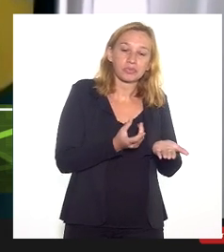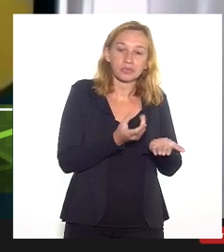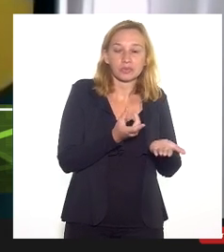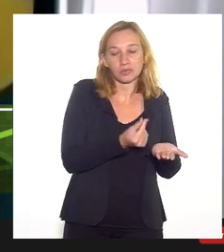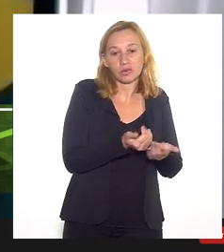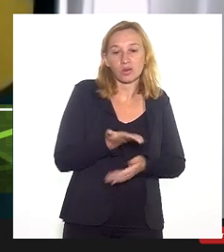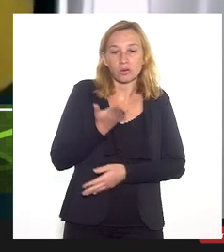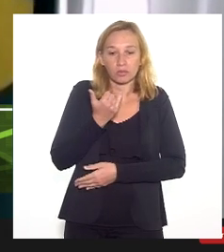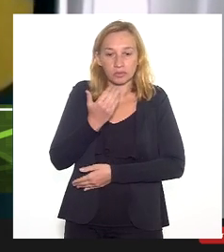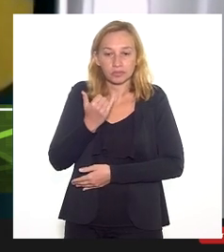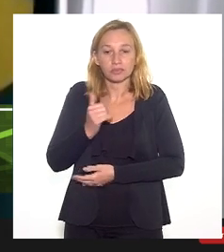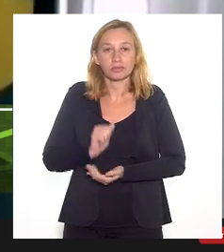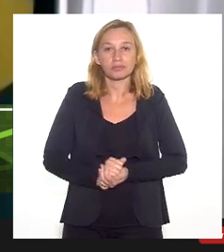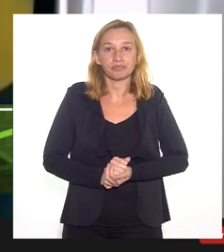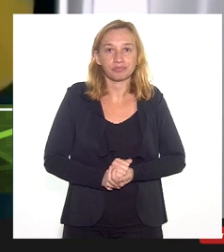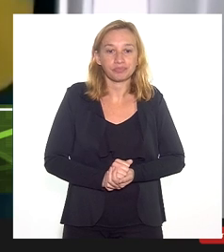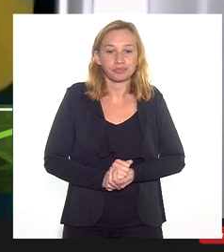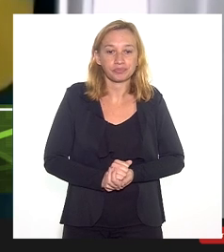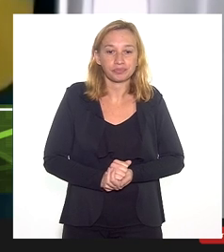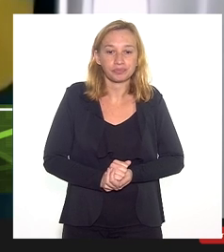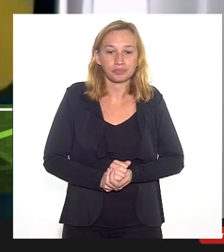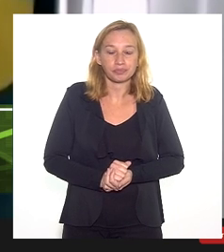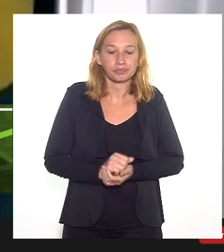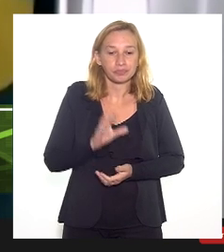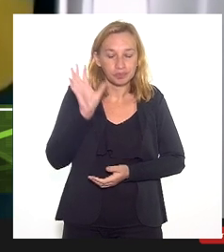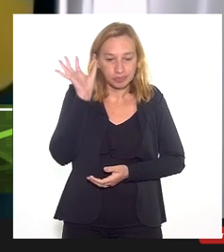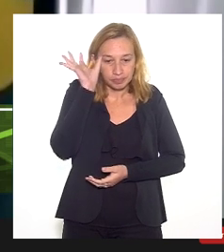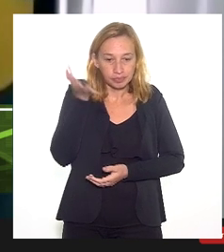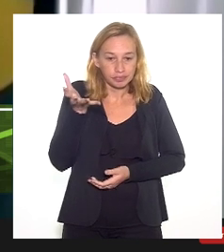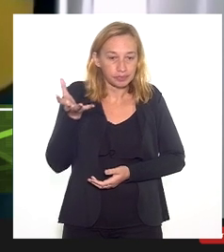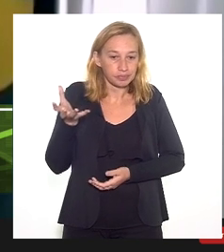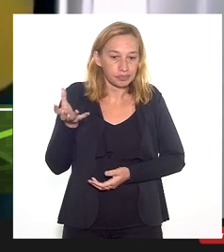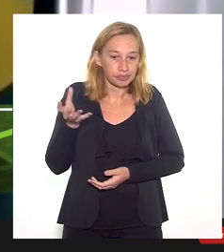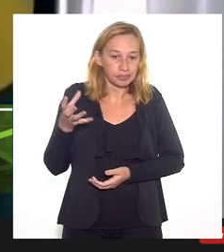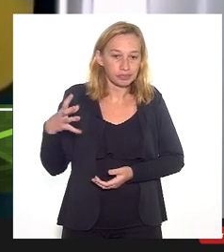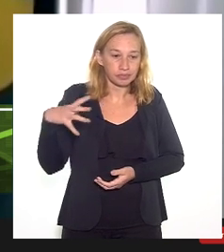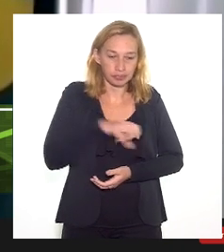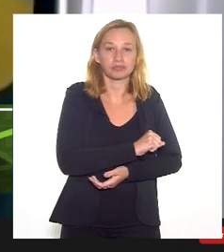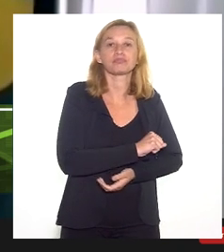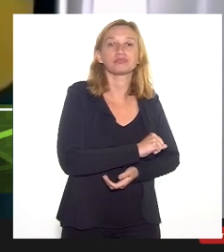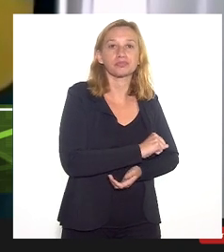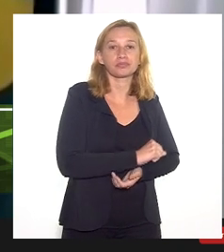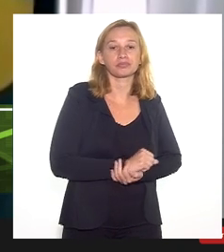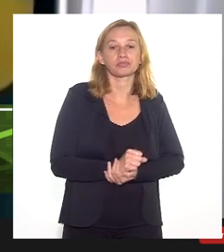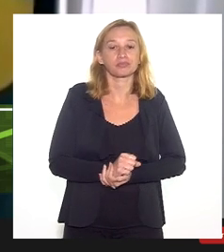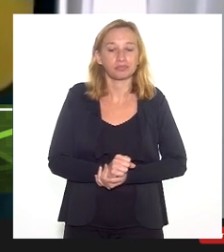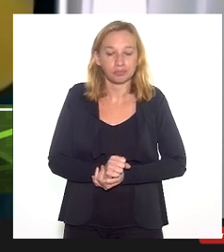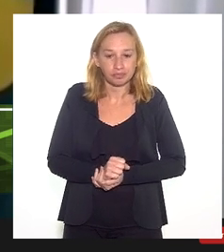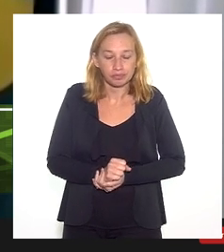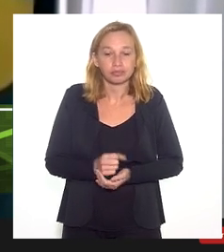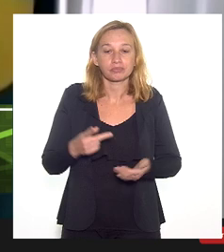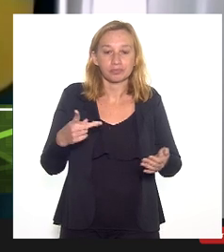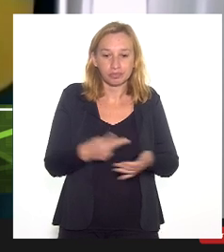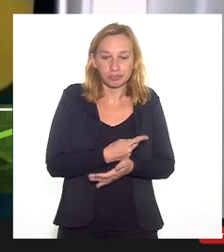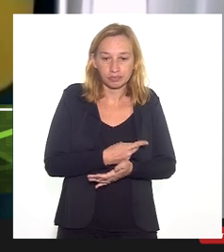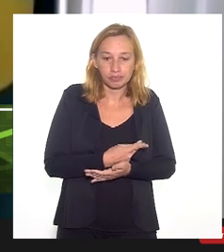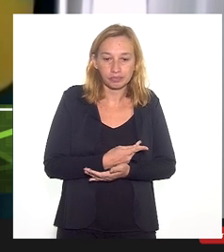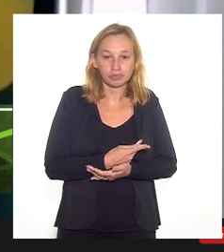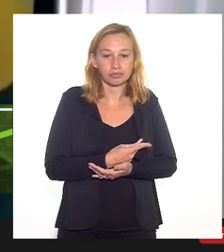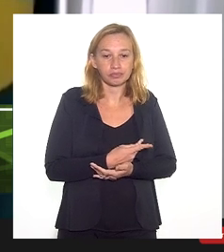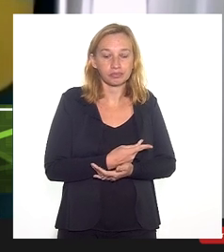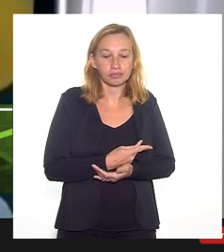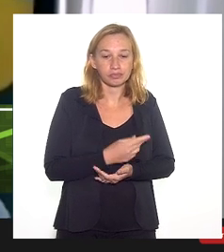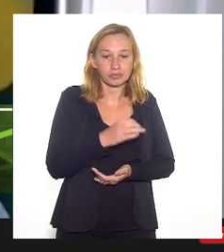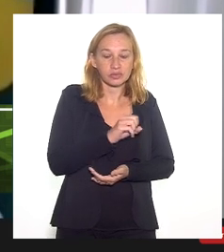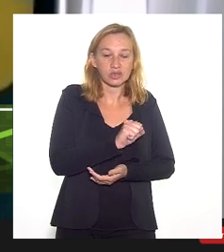algo assim resolvido em caráter mais imediato assim como aconteceu no âmbito da